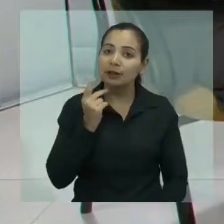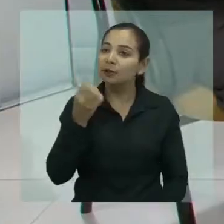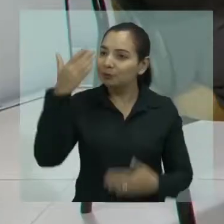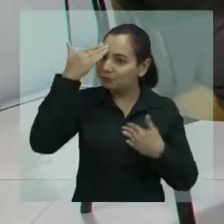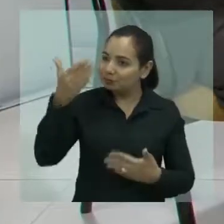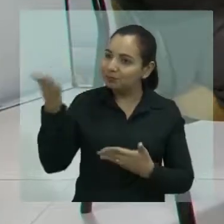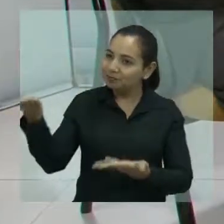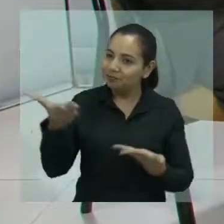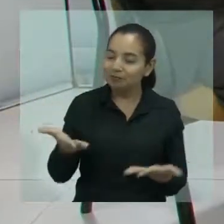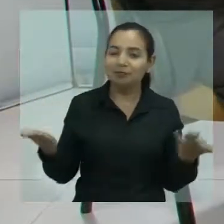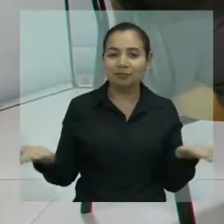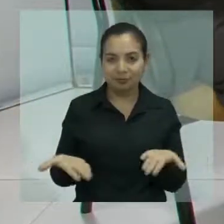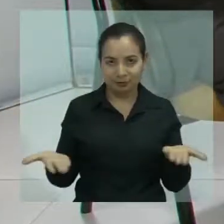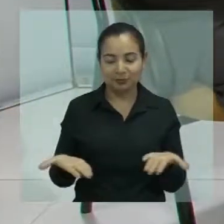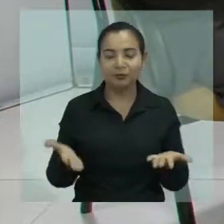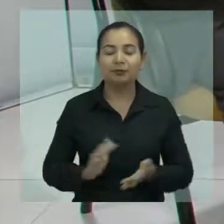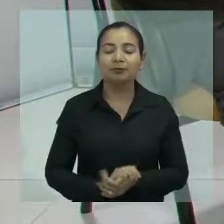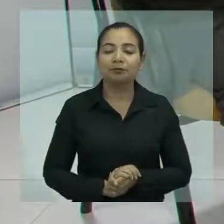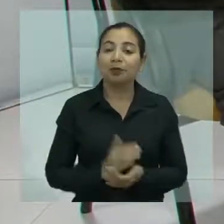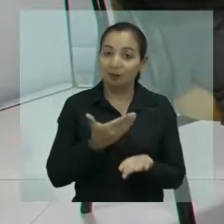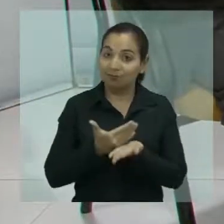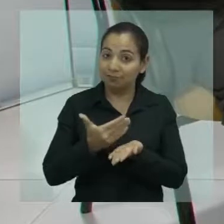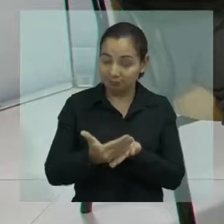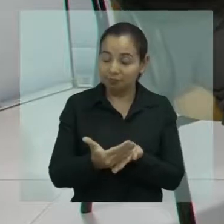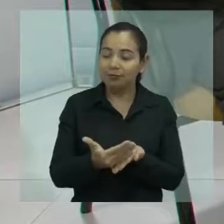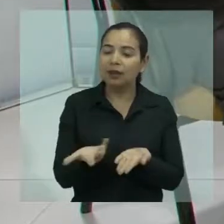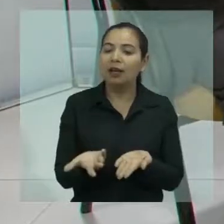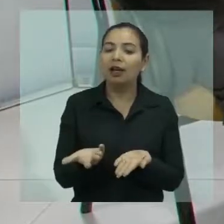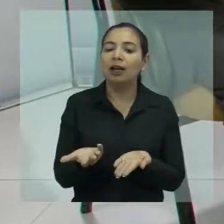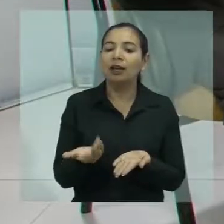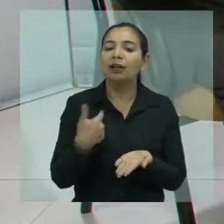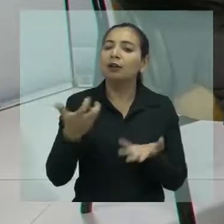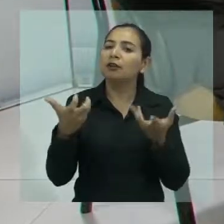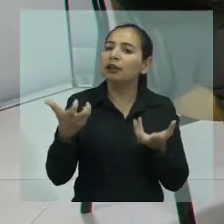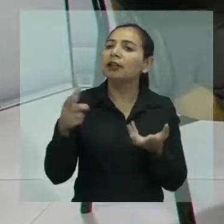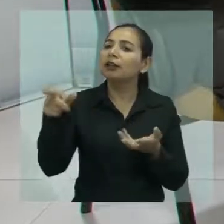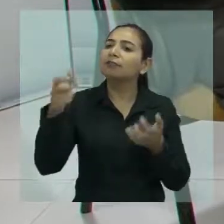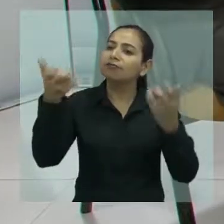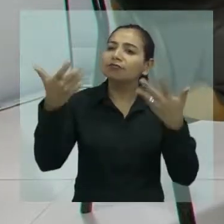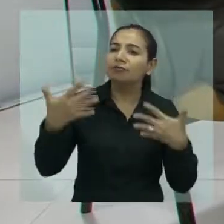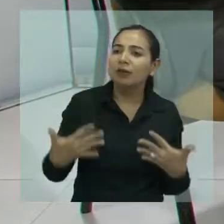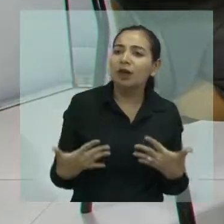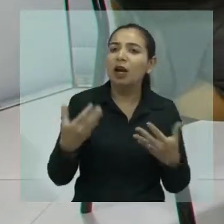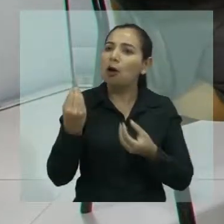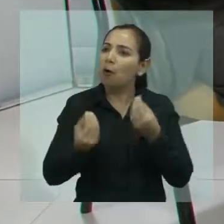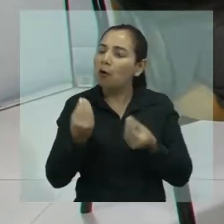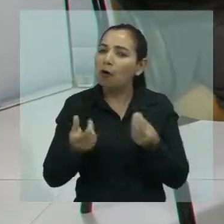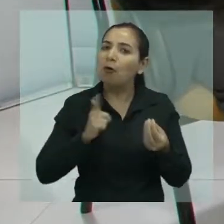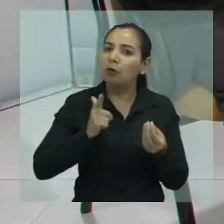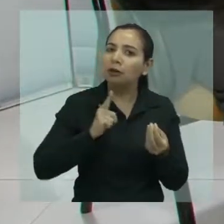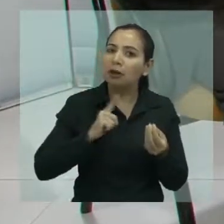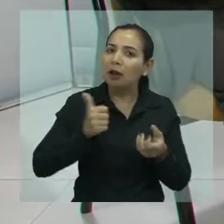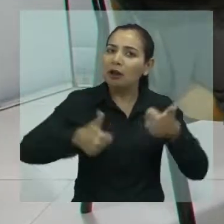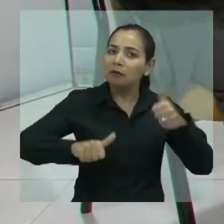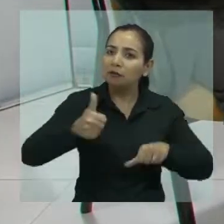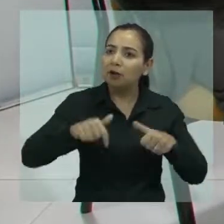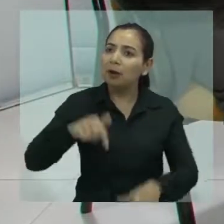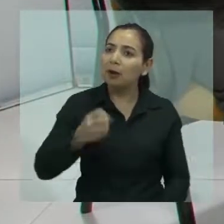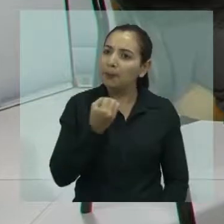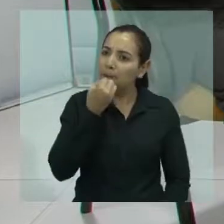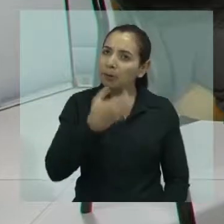o professor Roger Mendes, ele que é secretário de Educação do Ceará. Professor, obrigado pela sua presença. E, inicialmente,